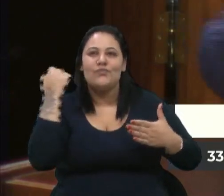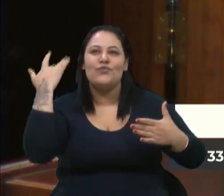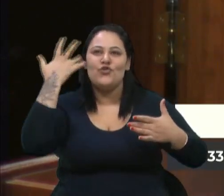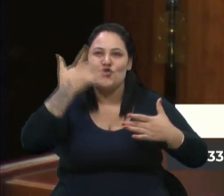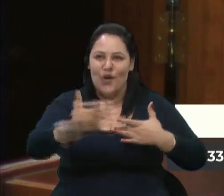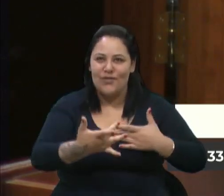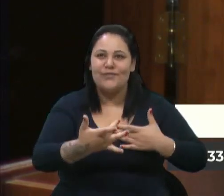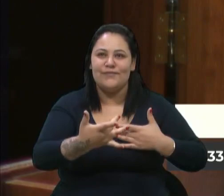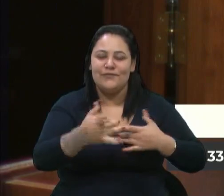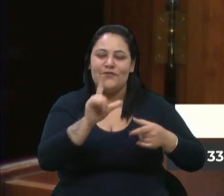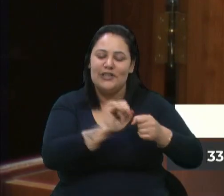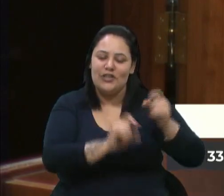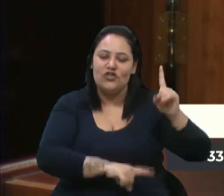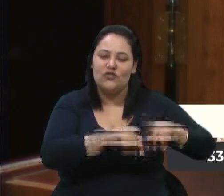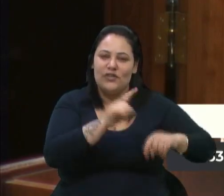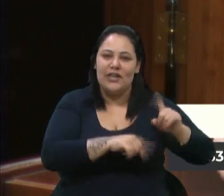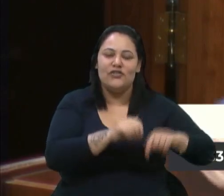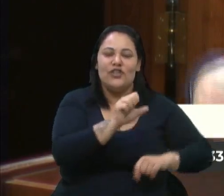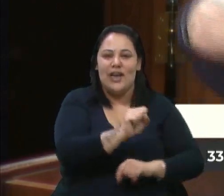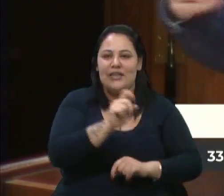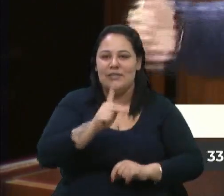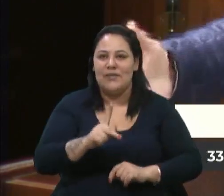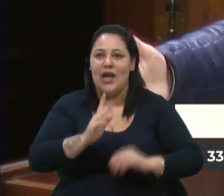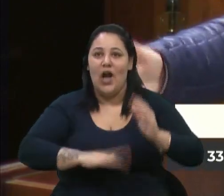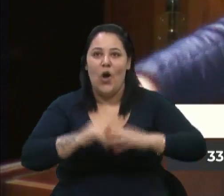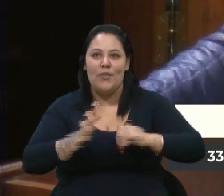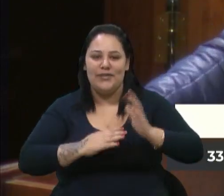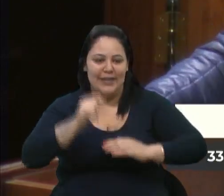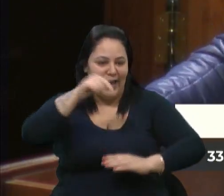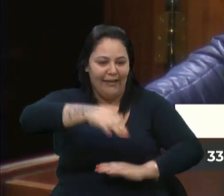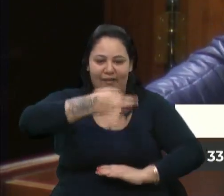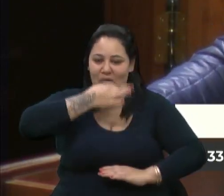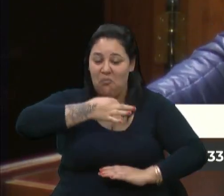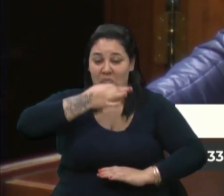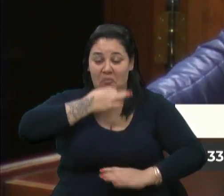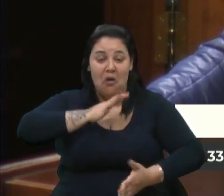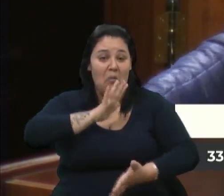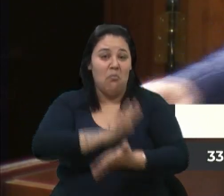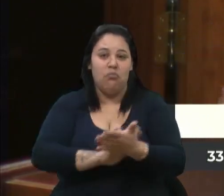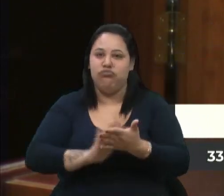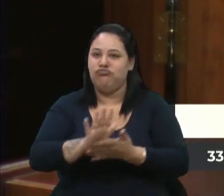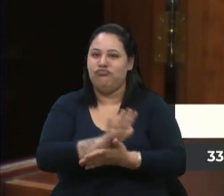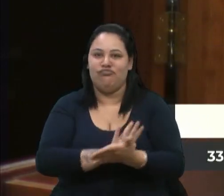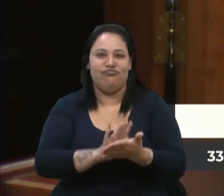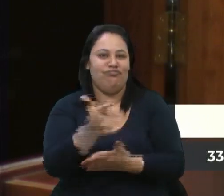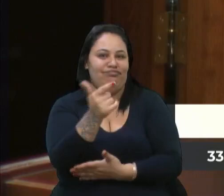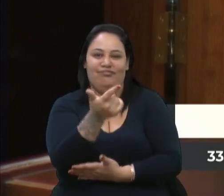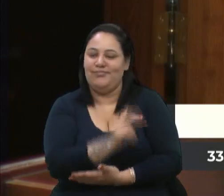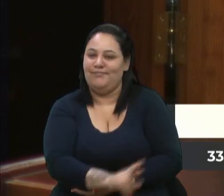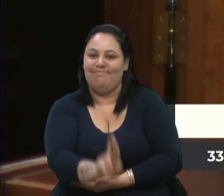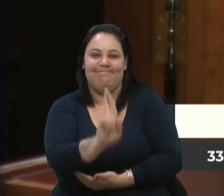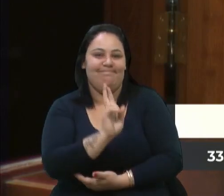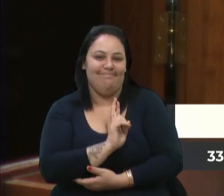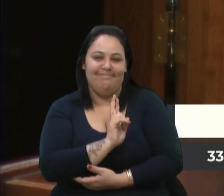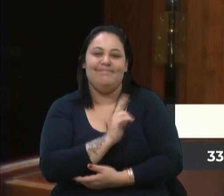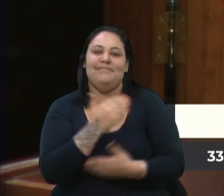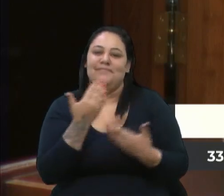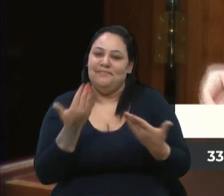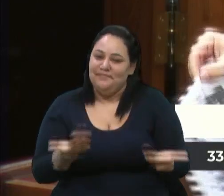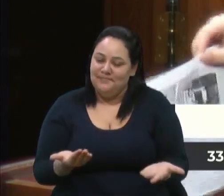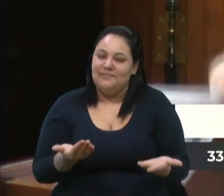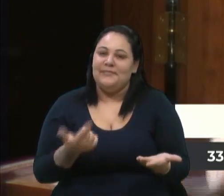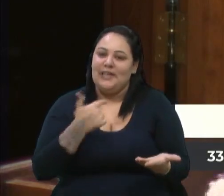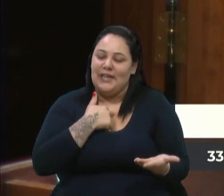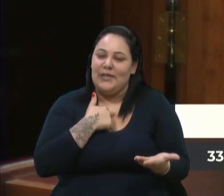ações da SP Obras, e aqui a gente não consegue ver a coisa sequer ter uma resposta. Então,